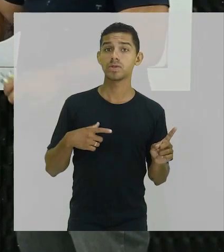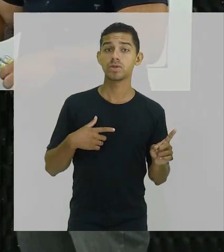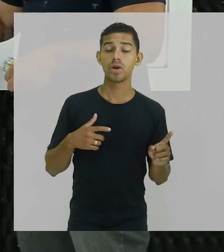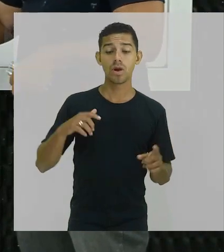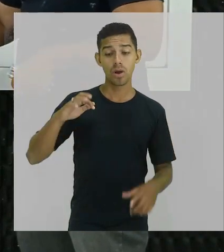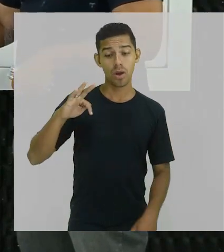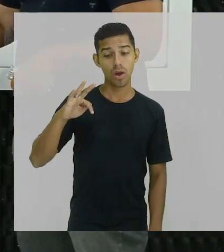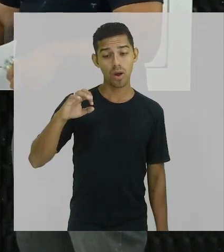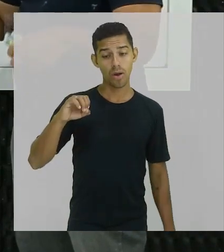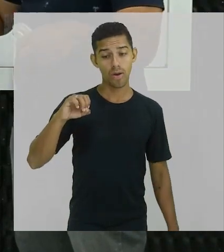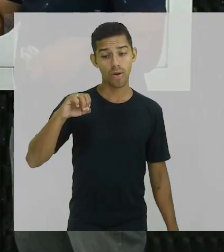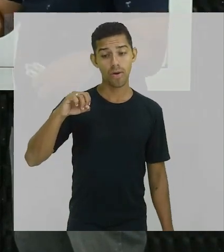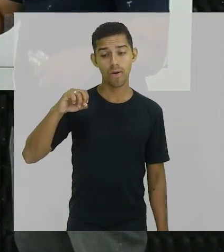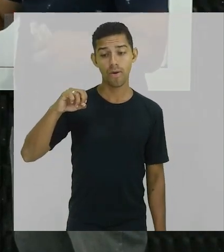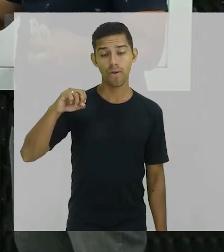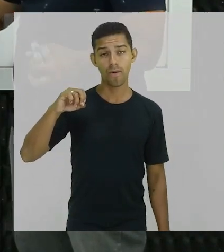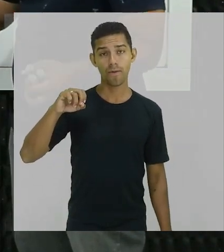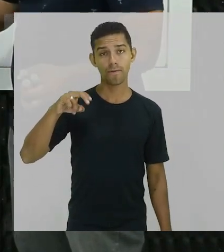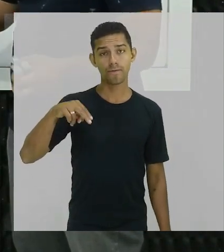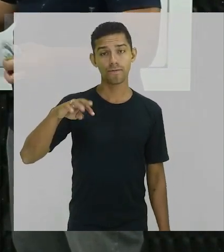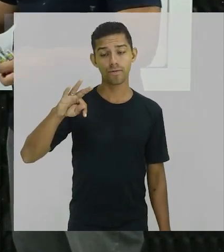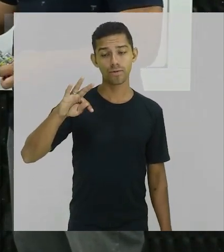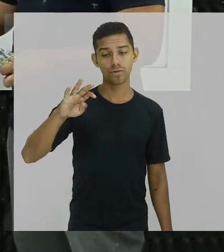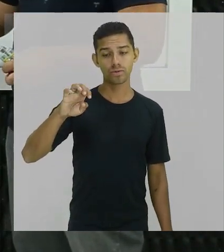fontes diferentes.